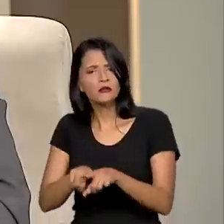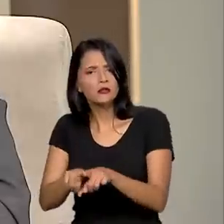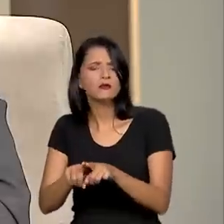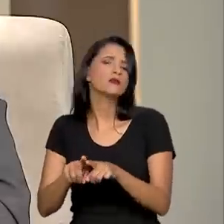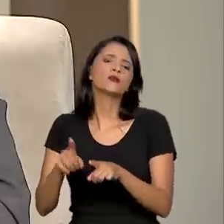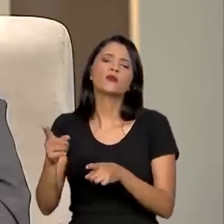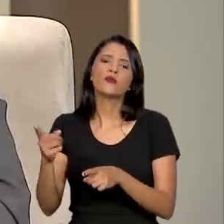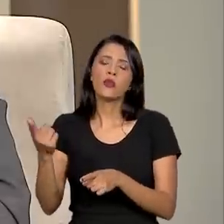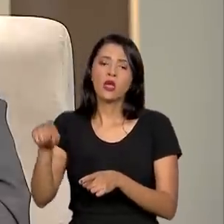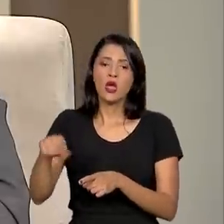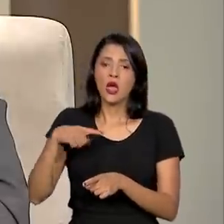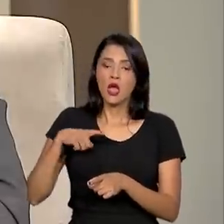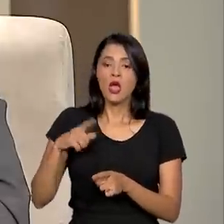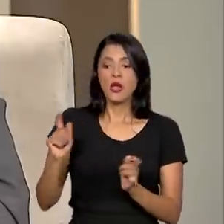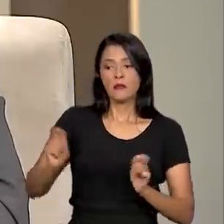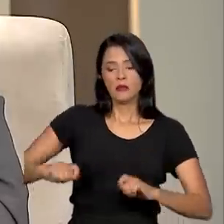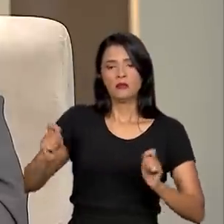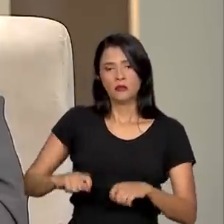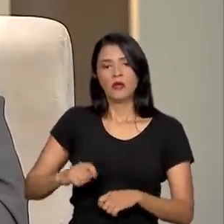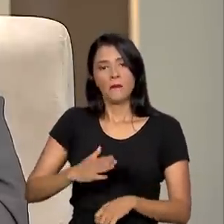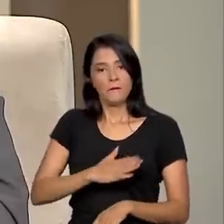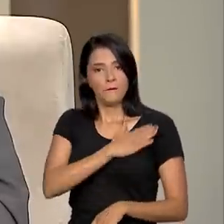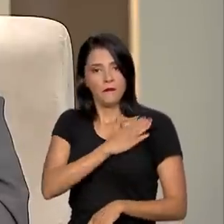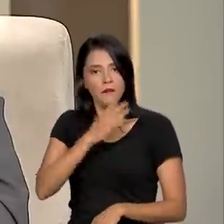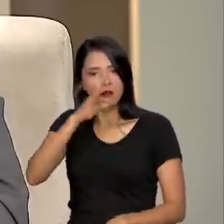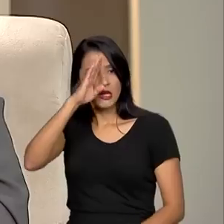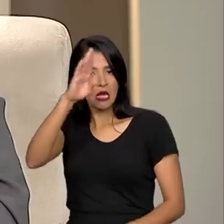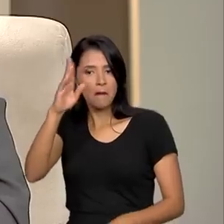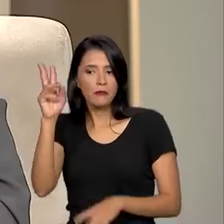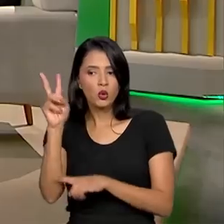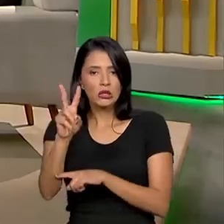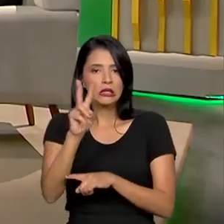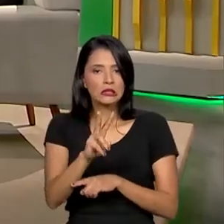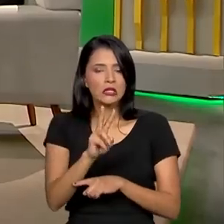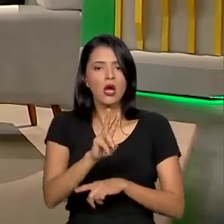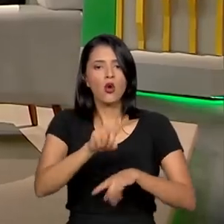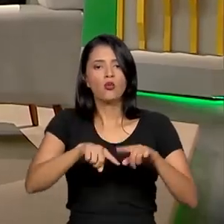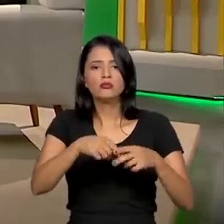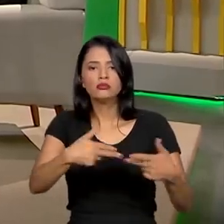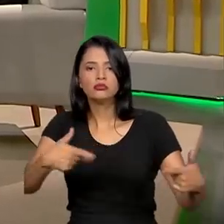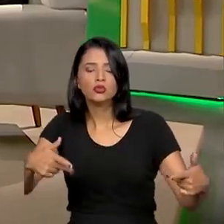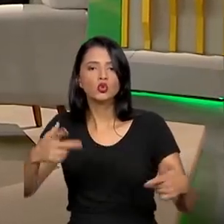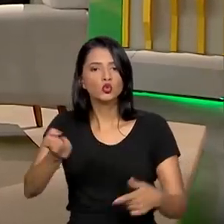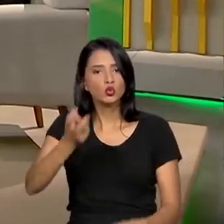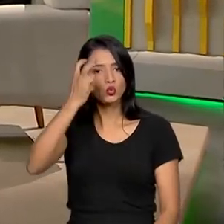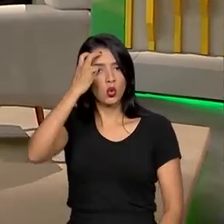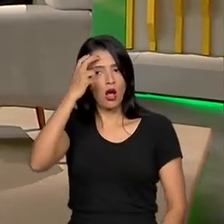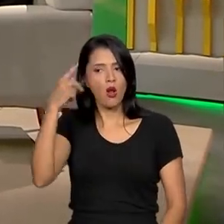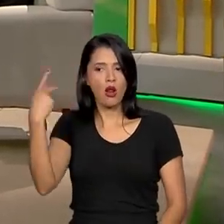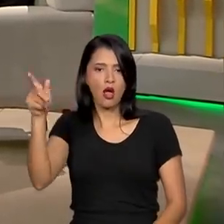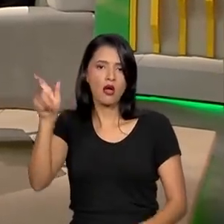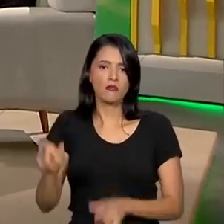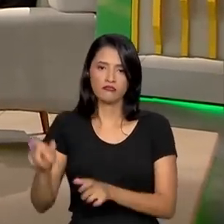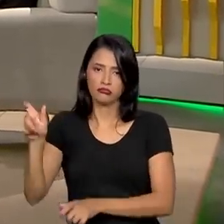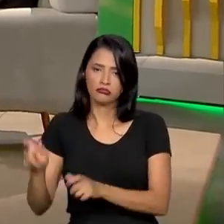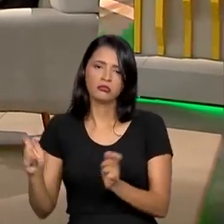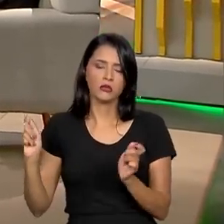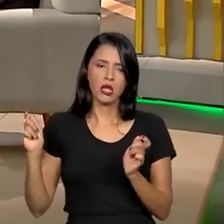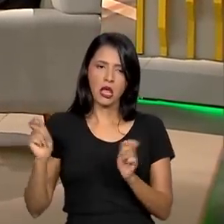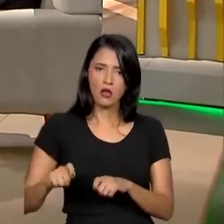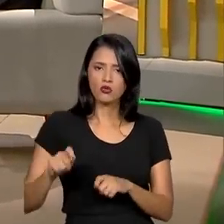de capacitação de militares para proteção aos bens culturais. onde os militares ali formados, eles podem